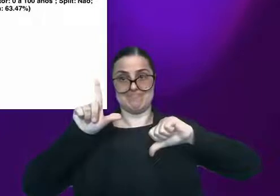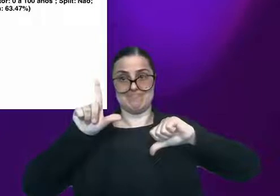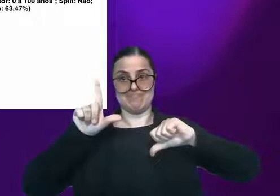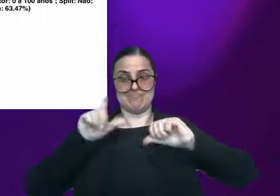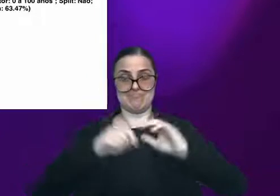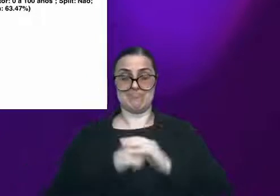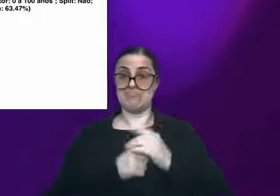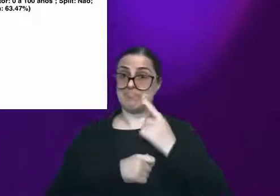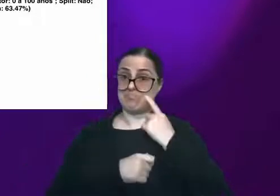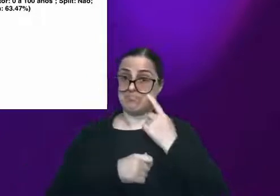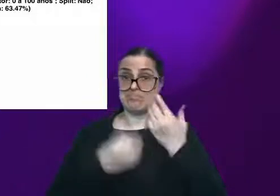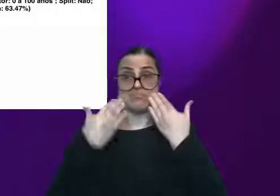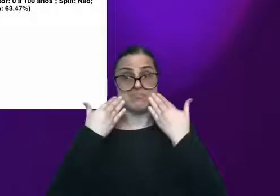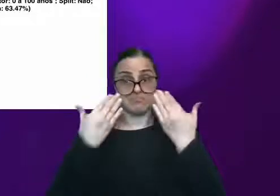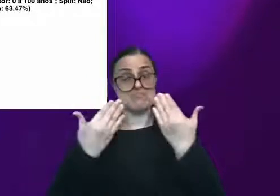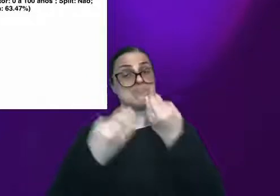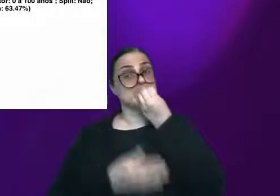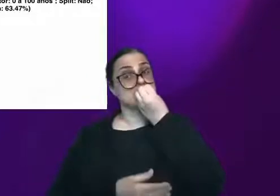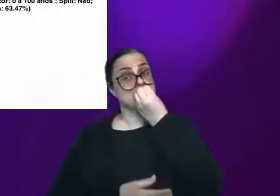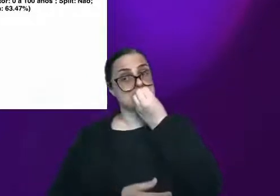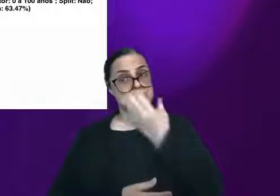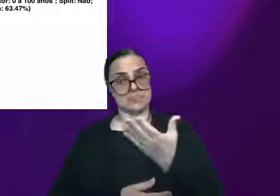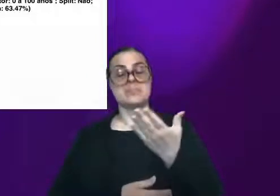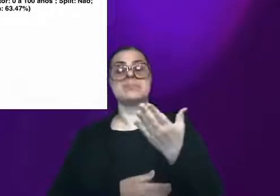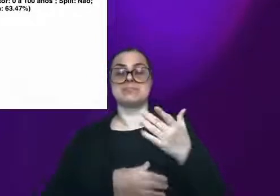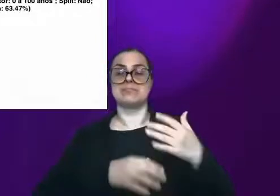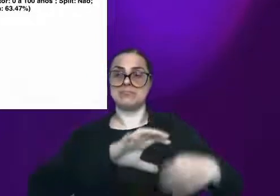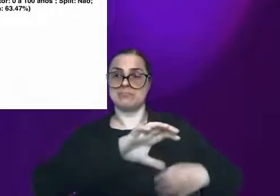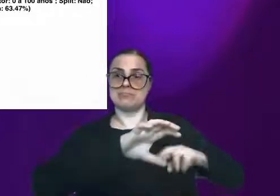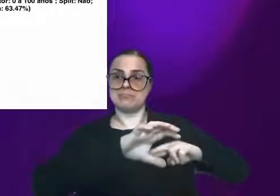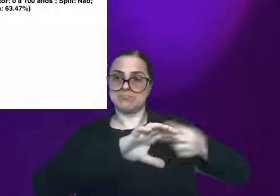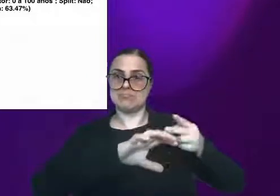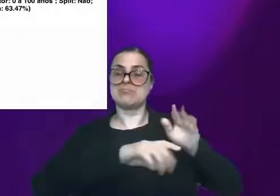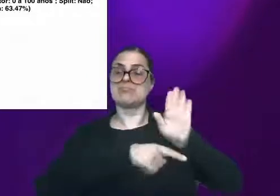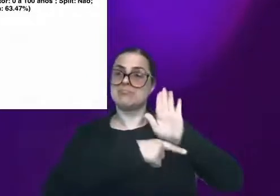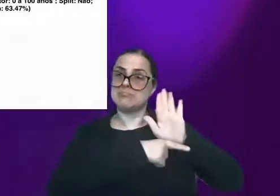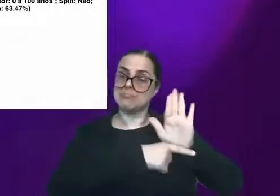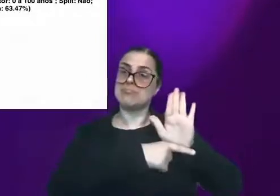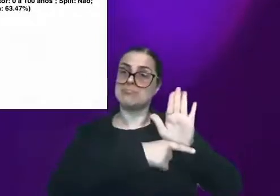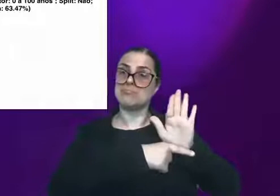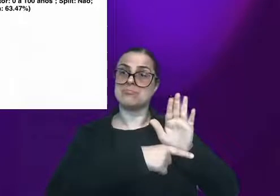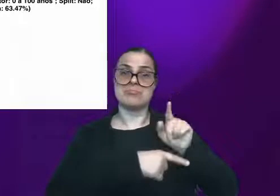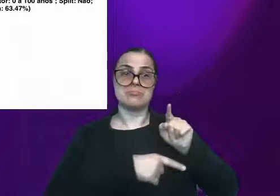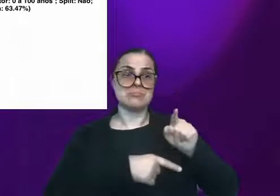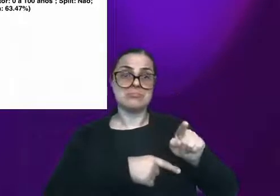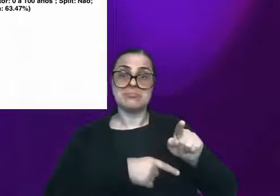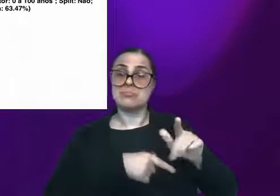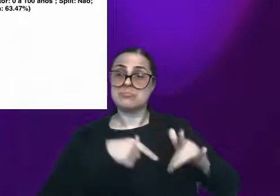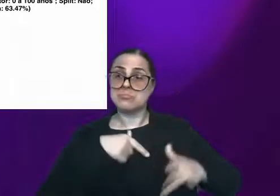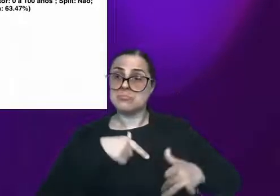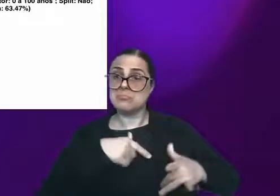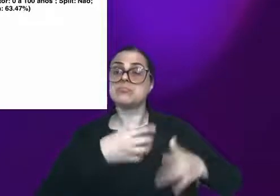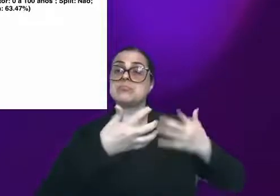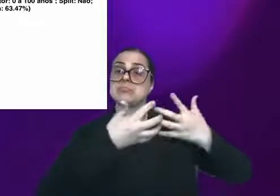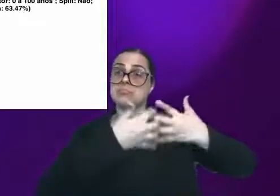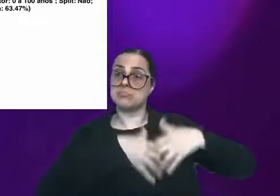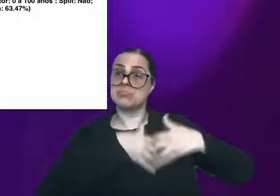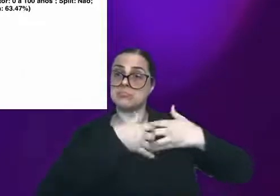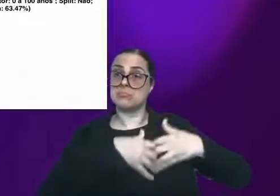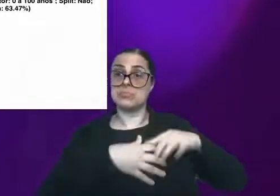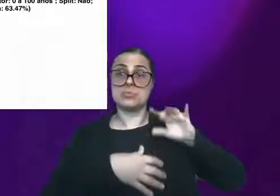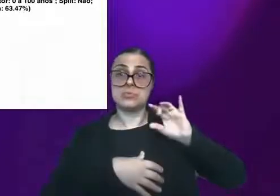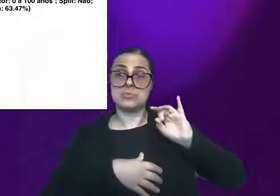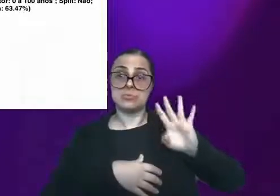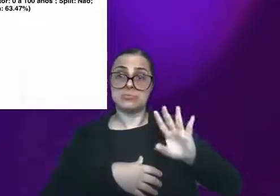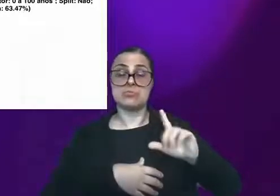quão tem benefício você fazer o transplante no paciente que está praticamente sem disfunção hepática, apenas com hepatocarcinoma